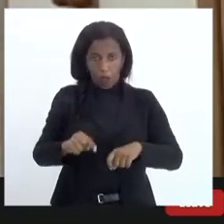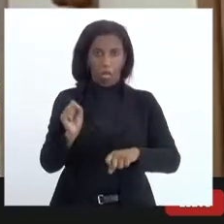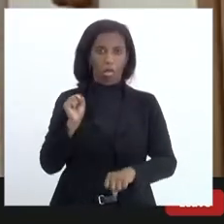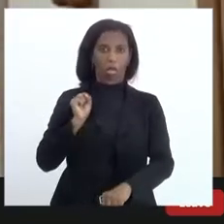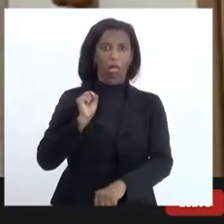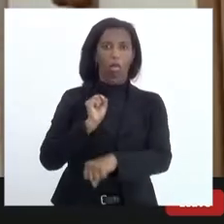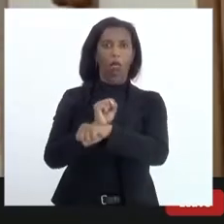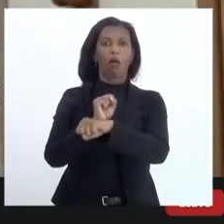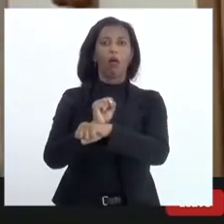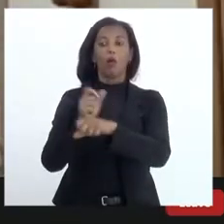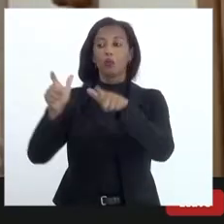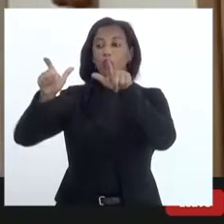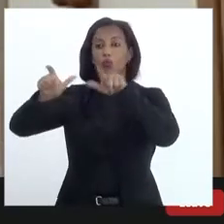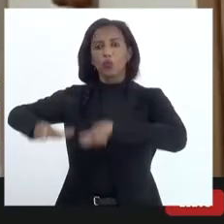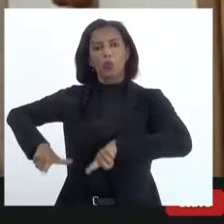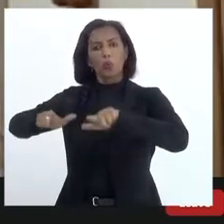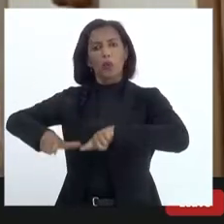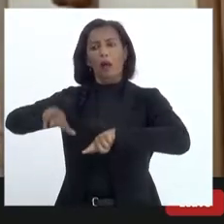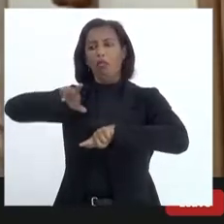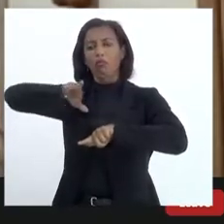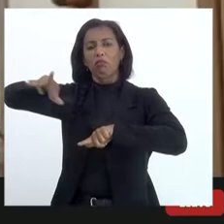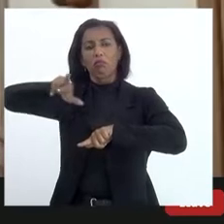racismo, daquele lugar não é meu,